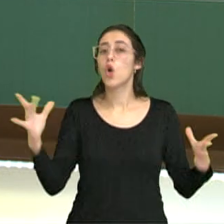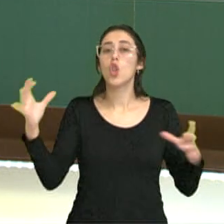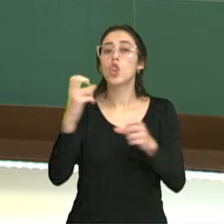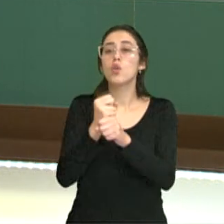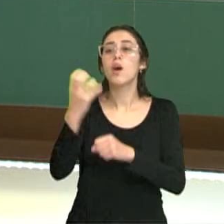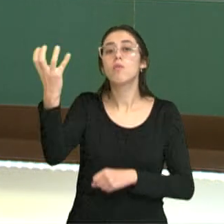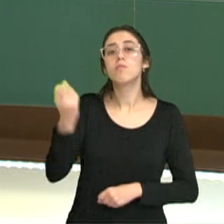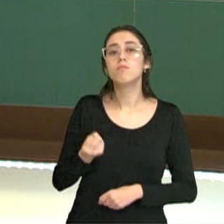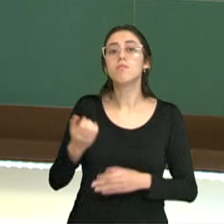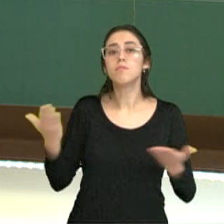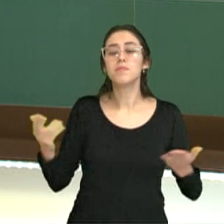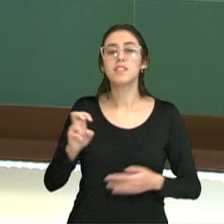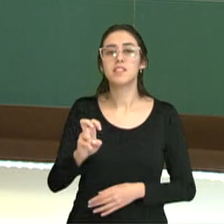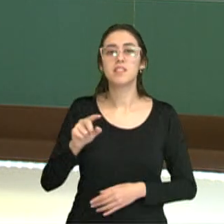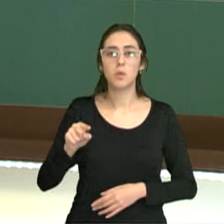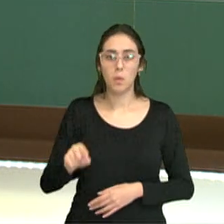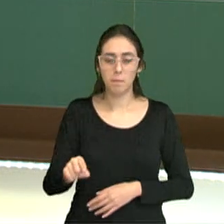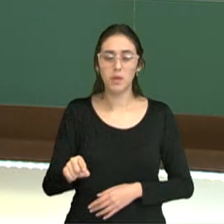de R$